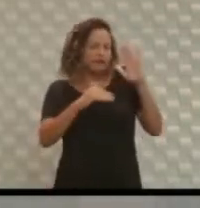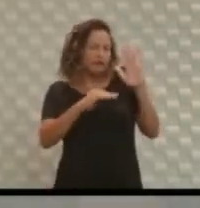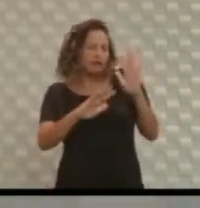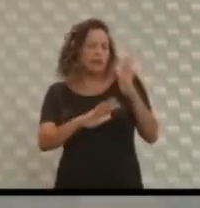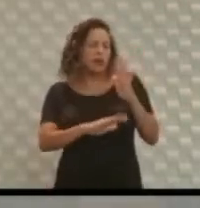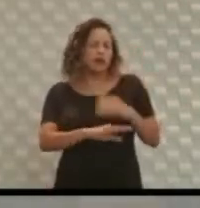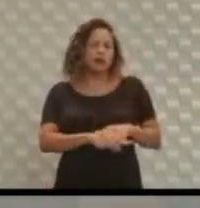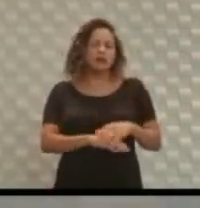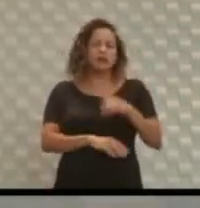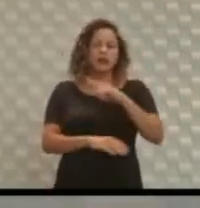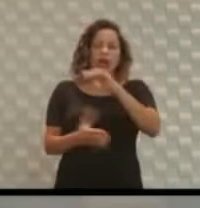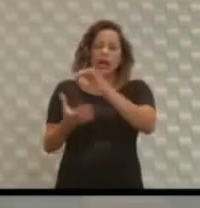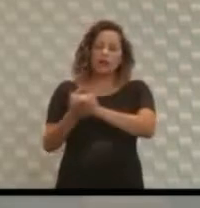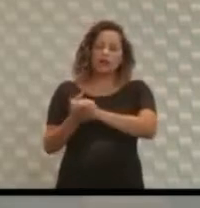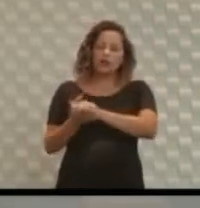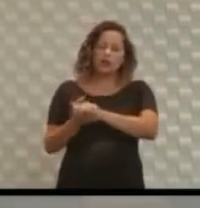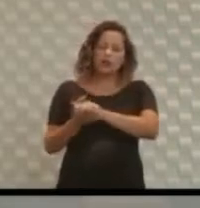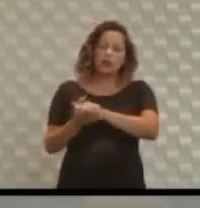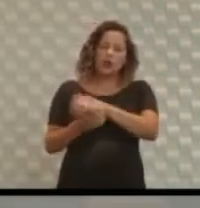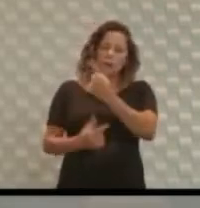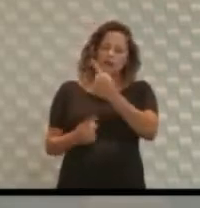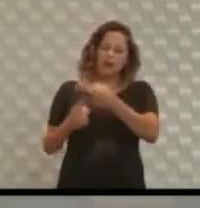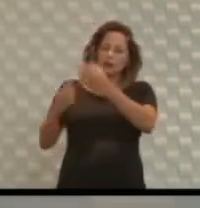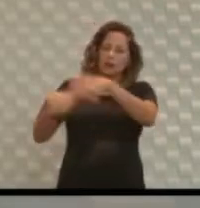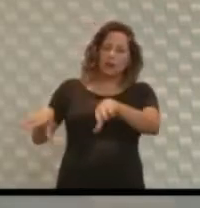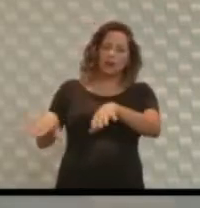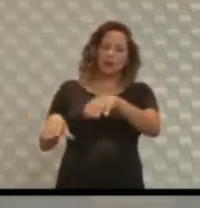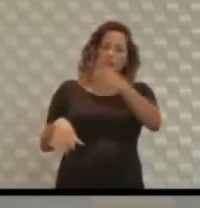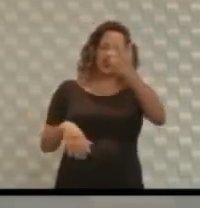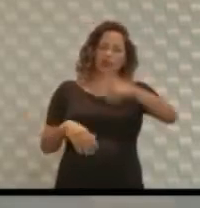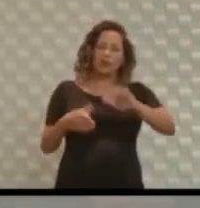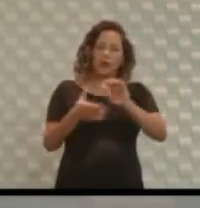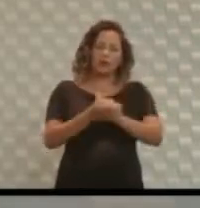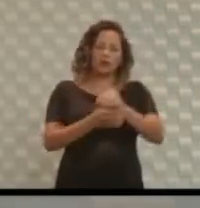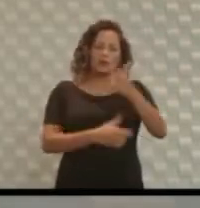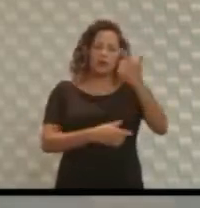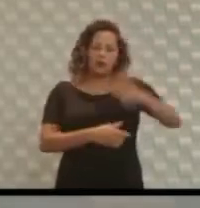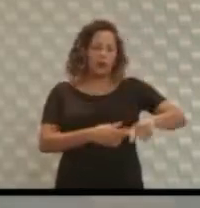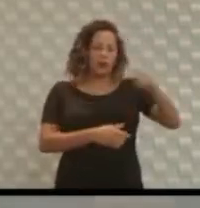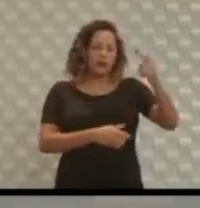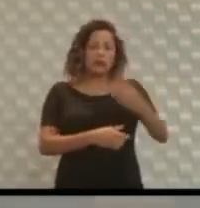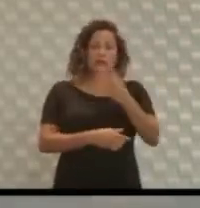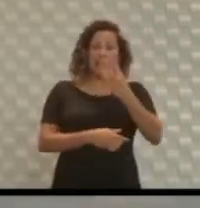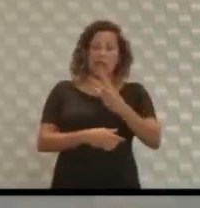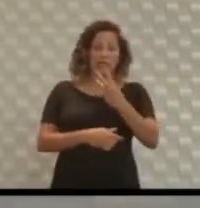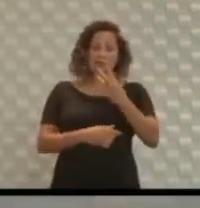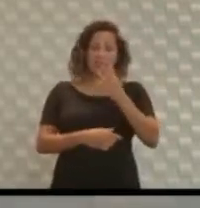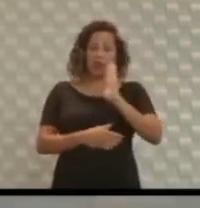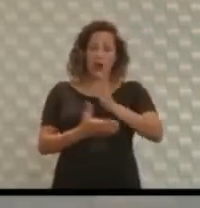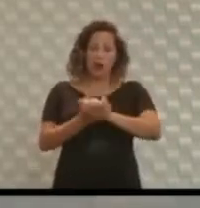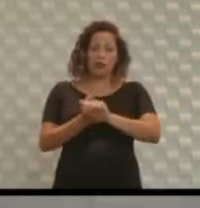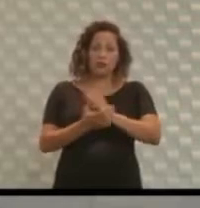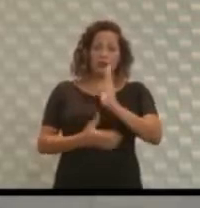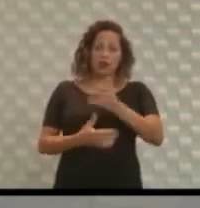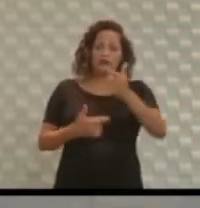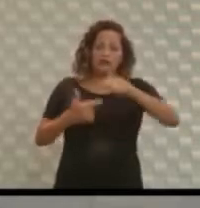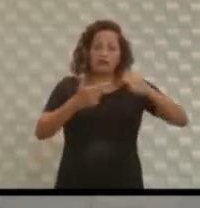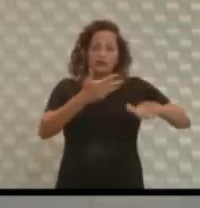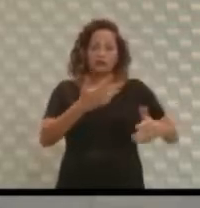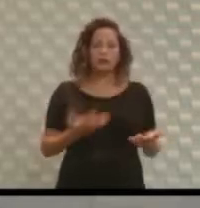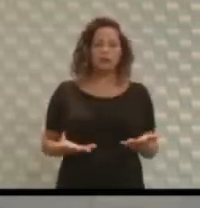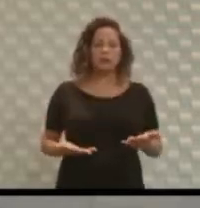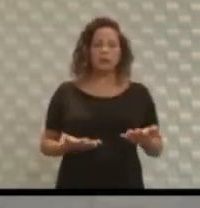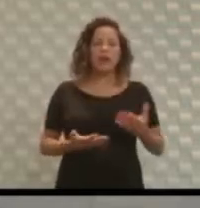no terceiro casamento. E a filha dela tinha casado, tinha ficado um ano